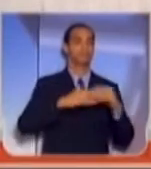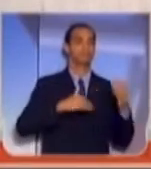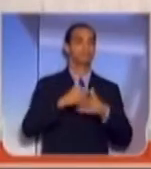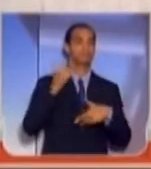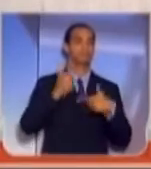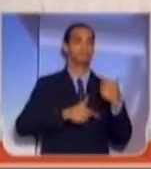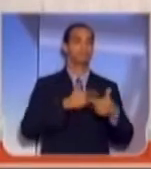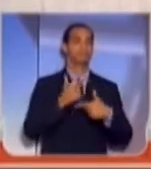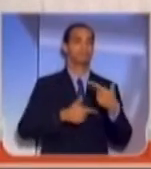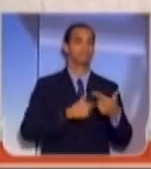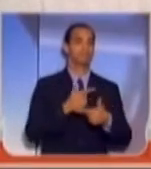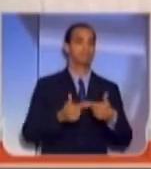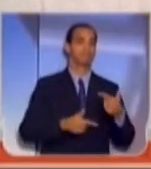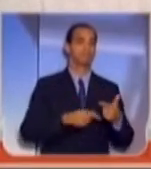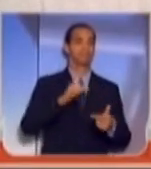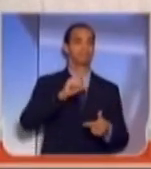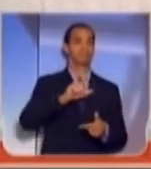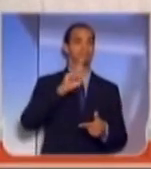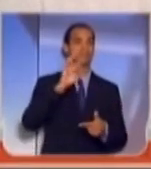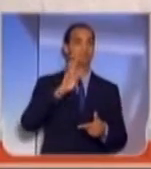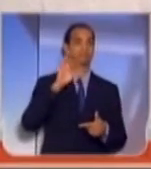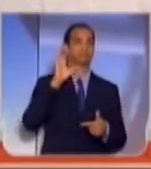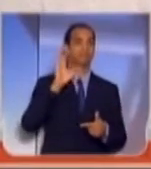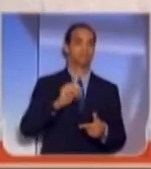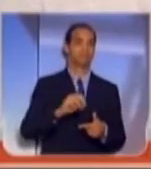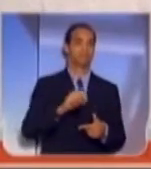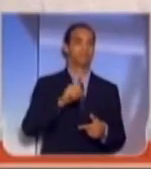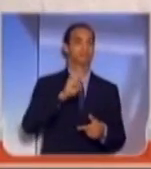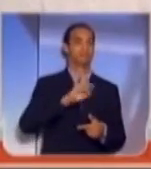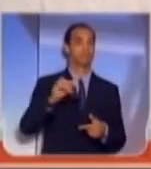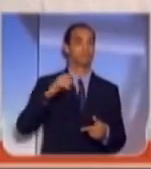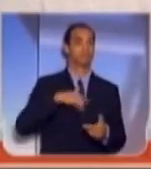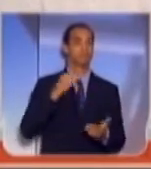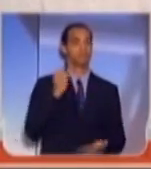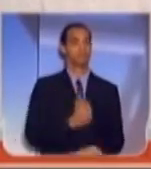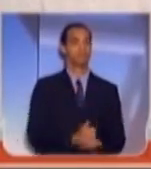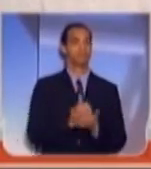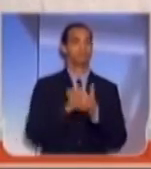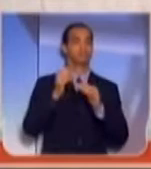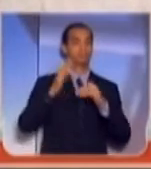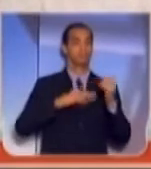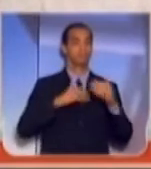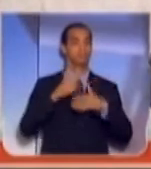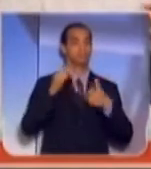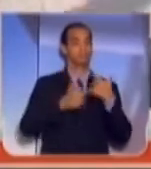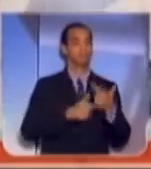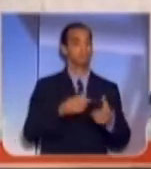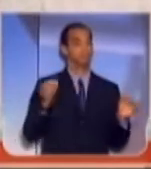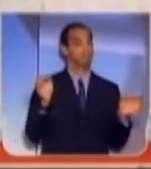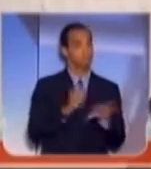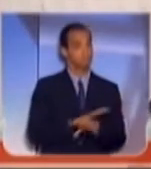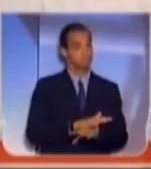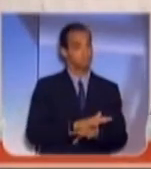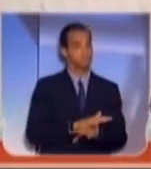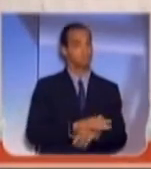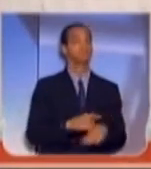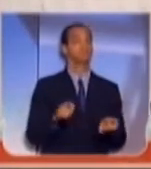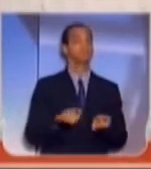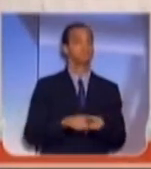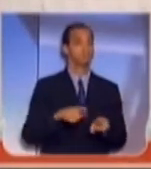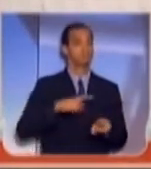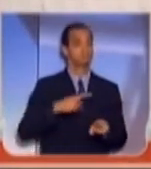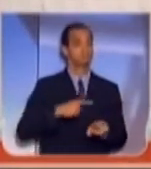aprovação da LDB o que será feita nos próximos dias a vendo aqui acordo